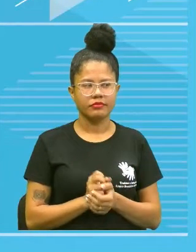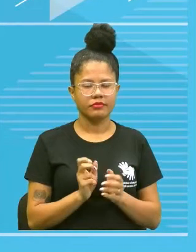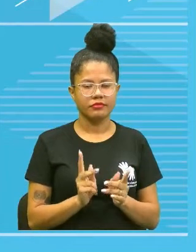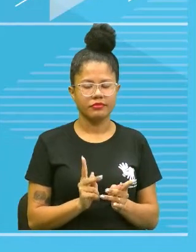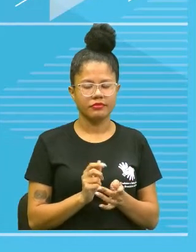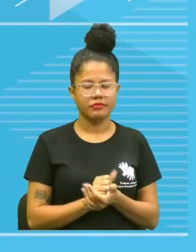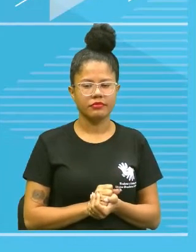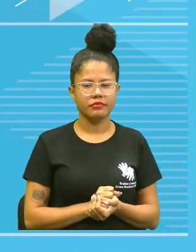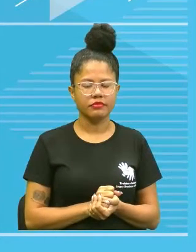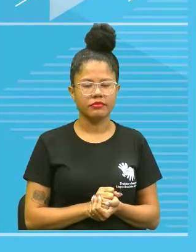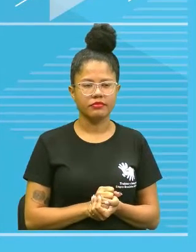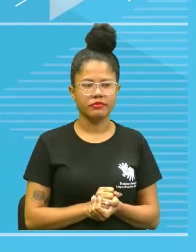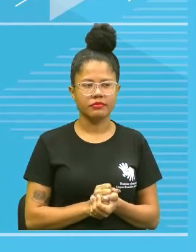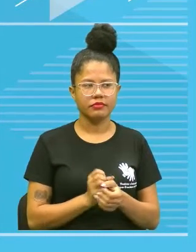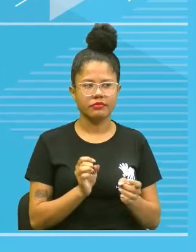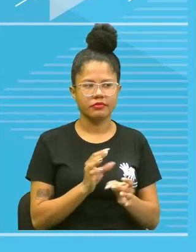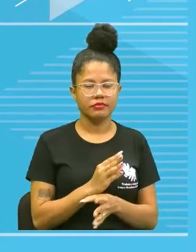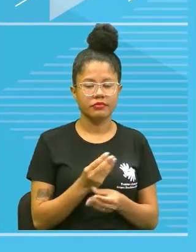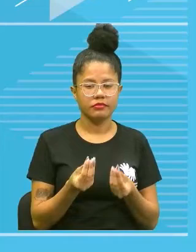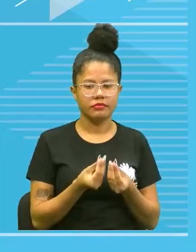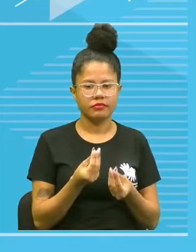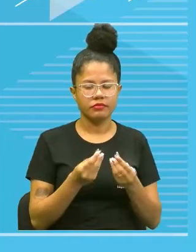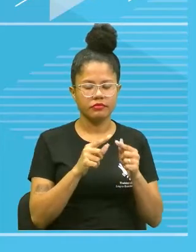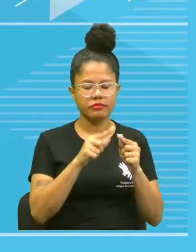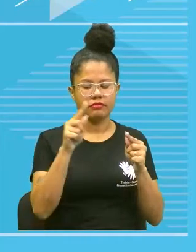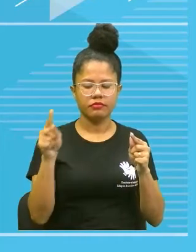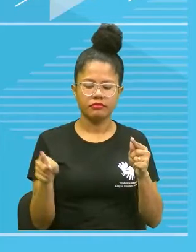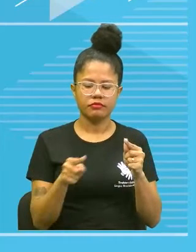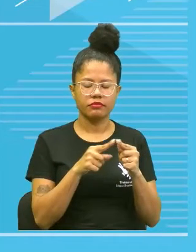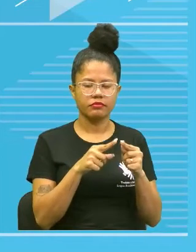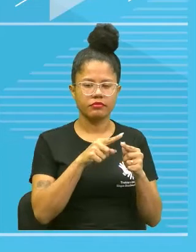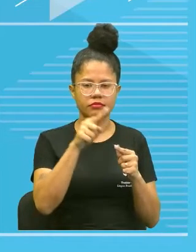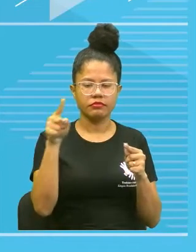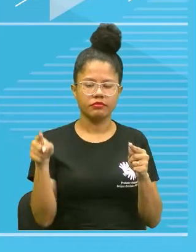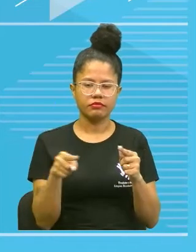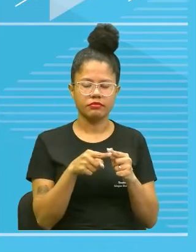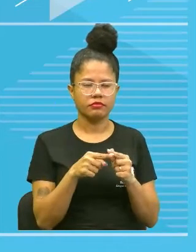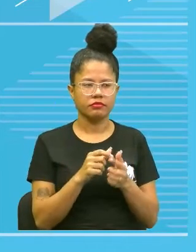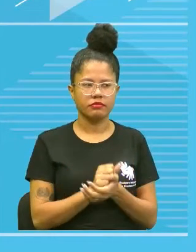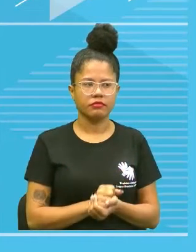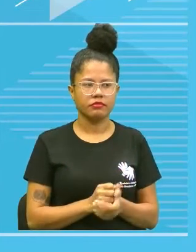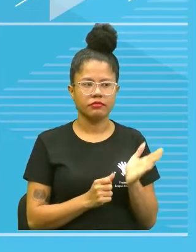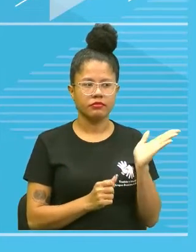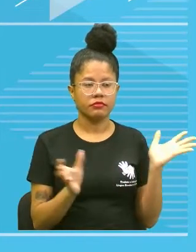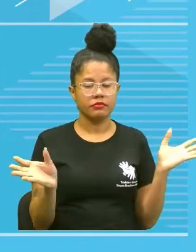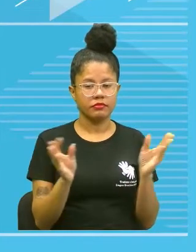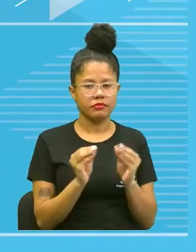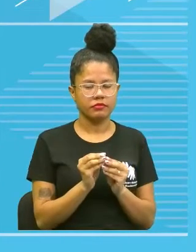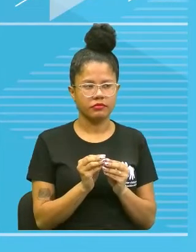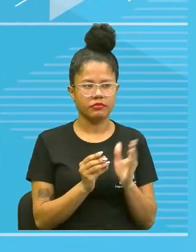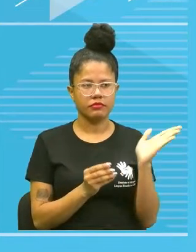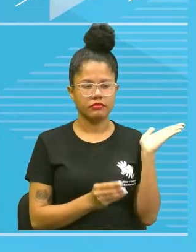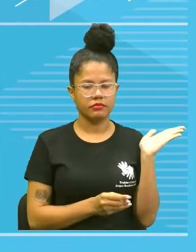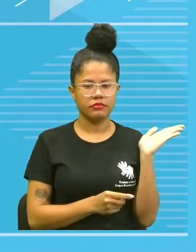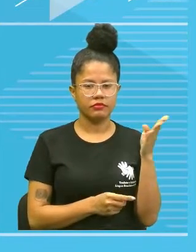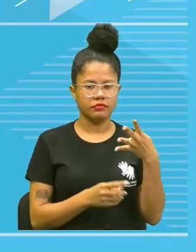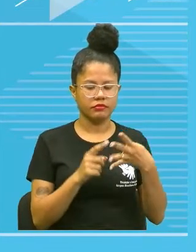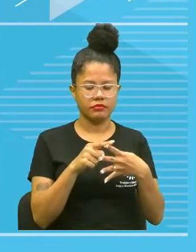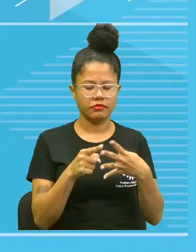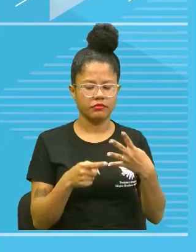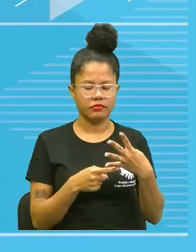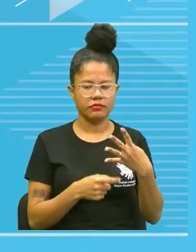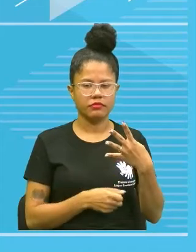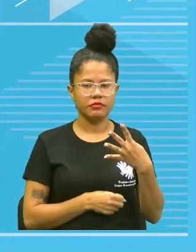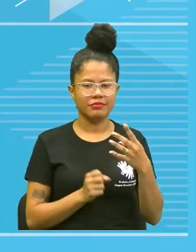Então, o final é igual ao começo. Bacana? Então, de uma forma resumida, sempre são essas 4